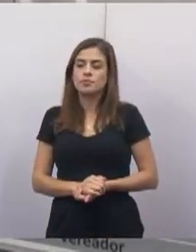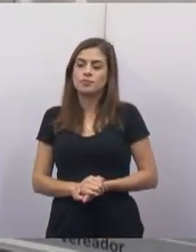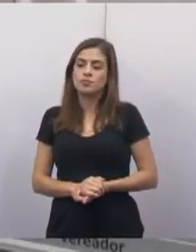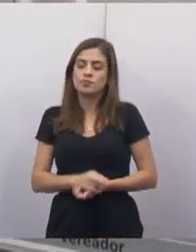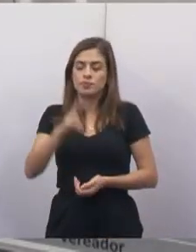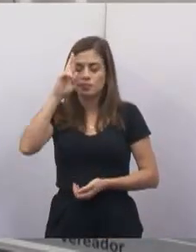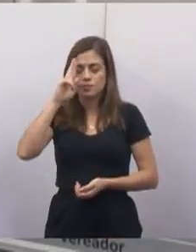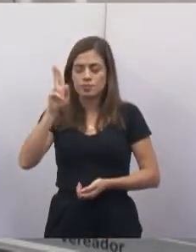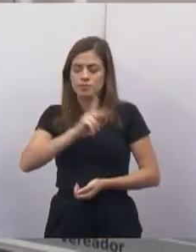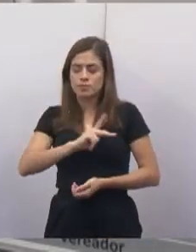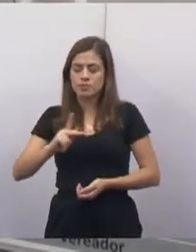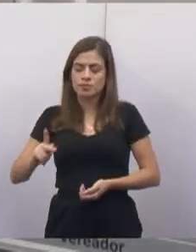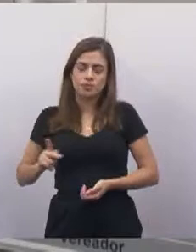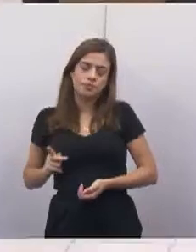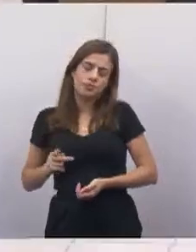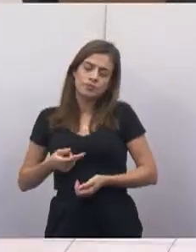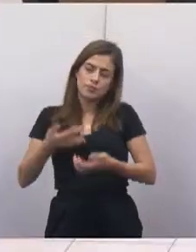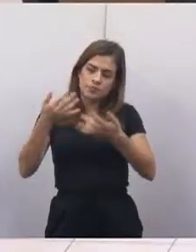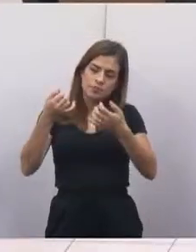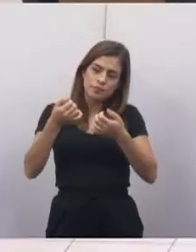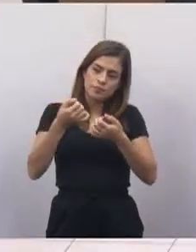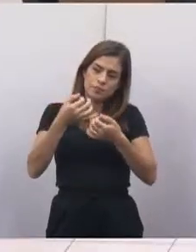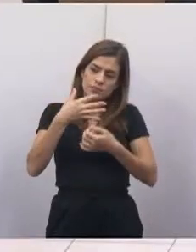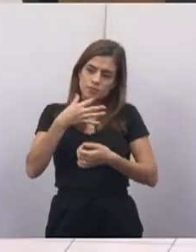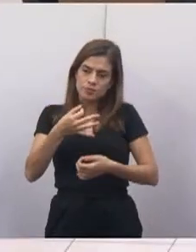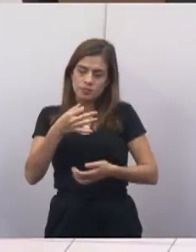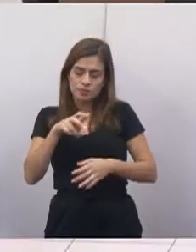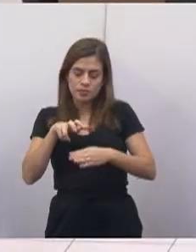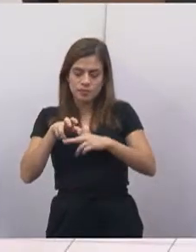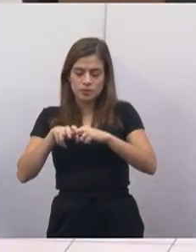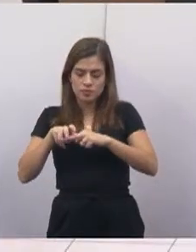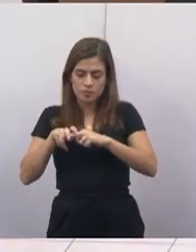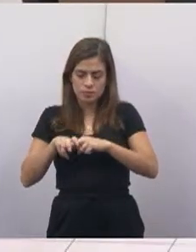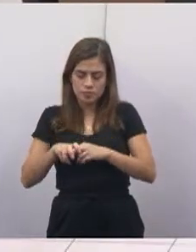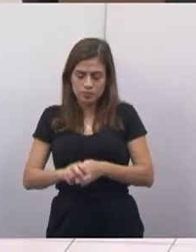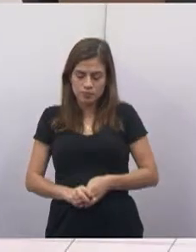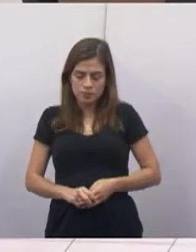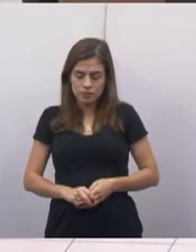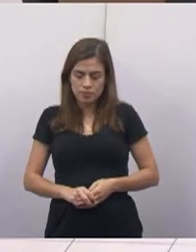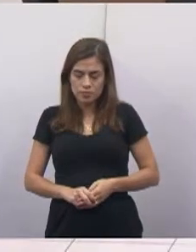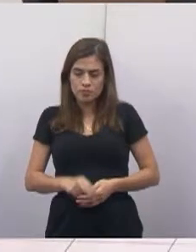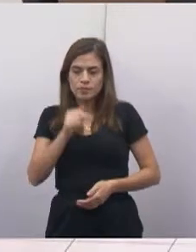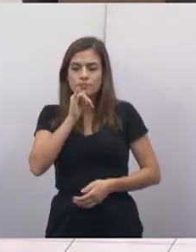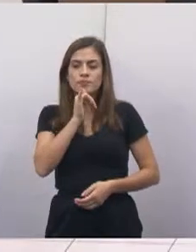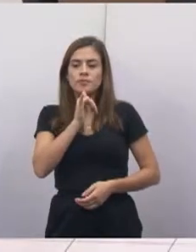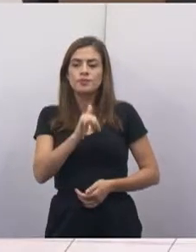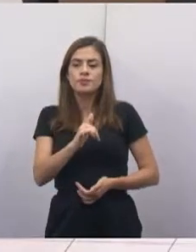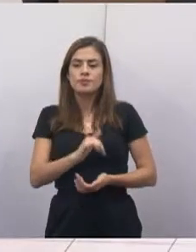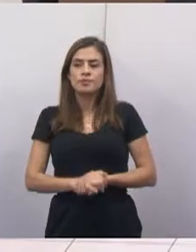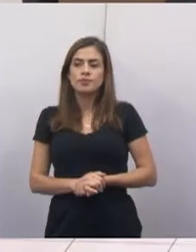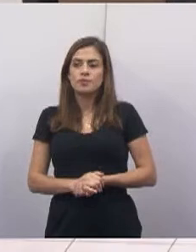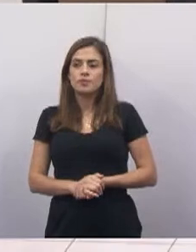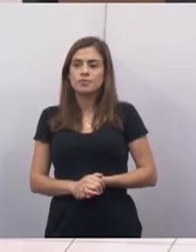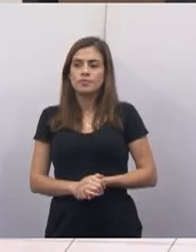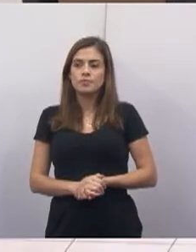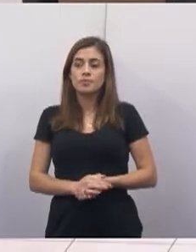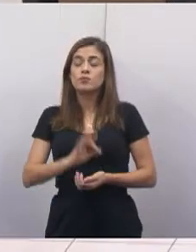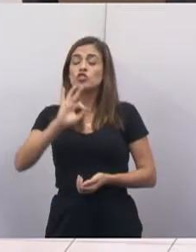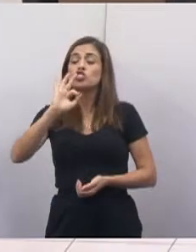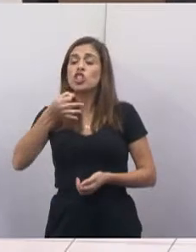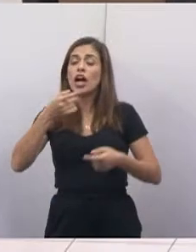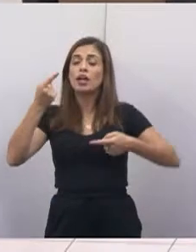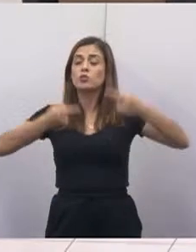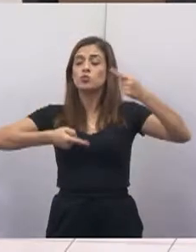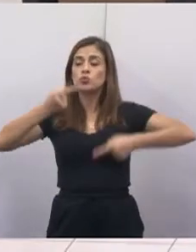Senhor presidente, eu quero tecer os meus comentários aqui dessa mesa e dizer o seguinte, já foi discutido